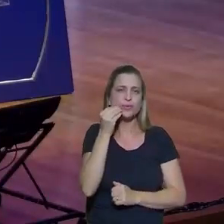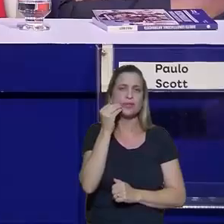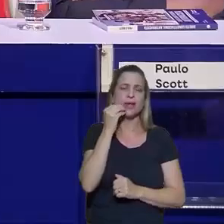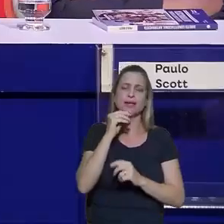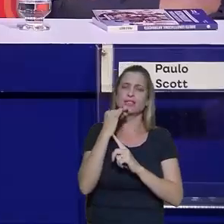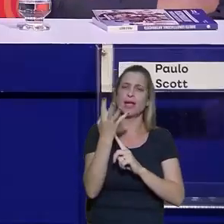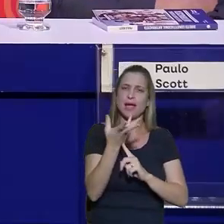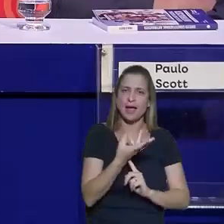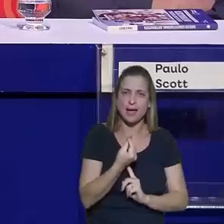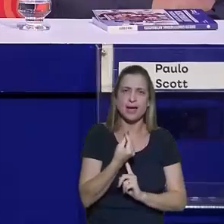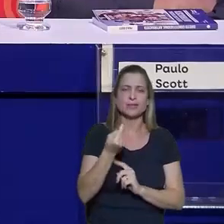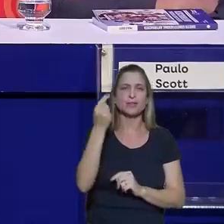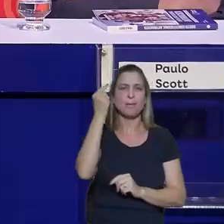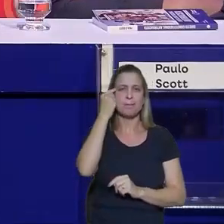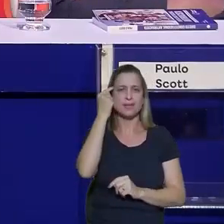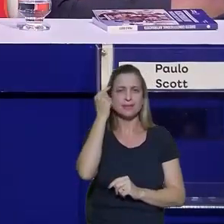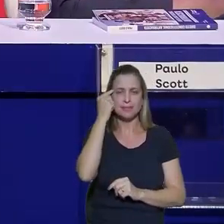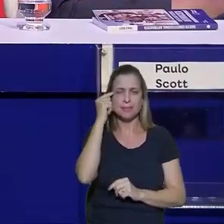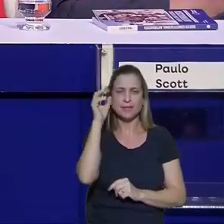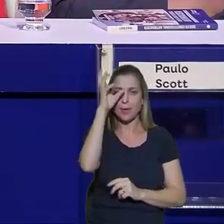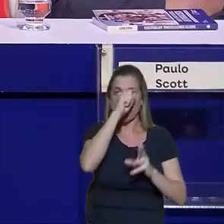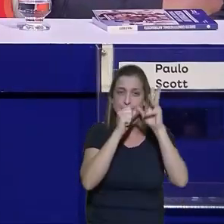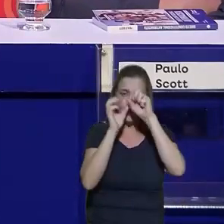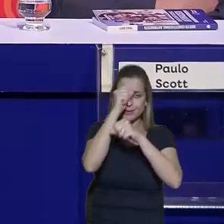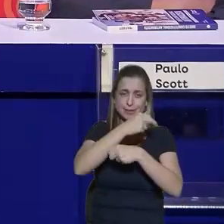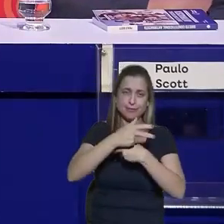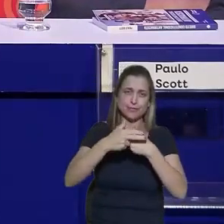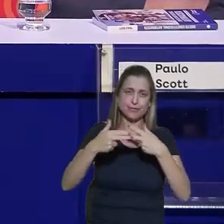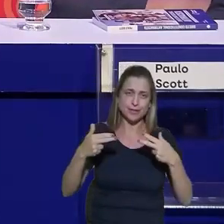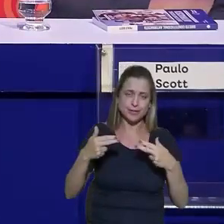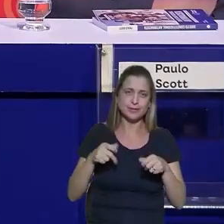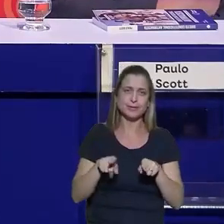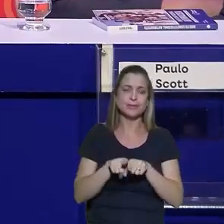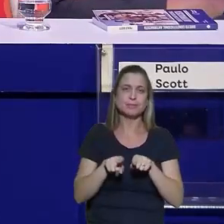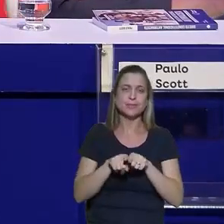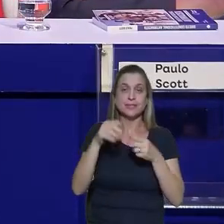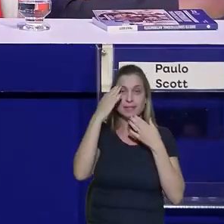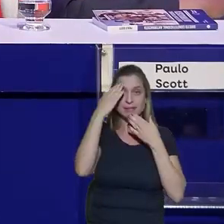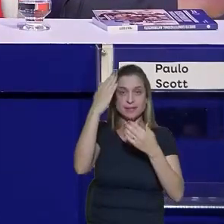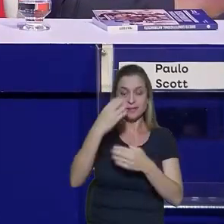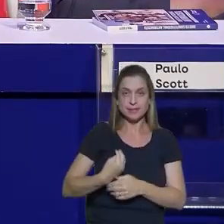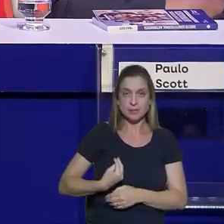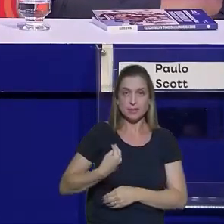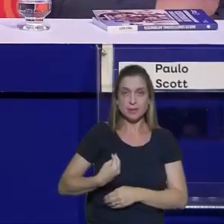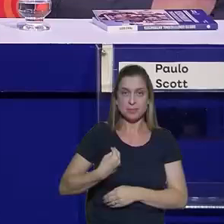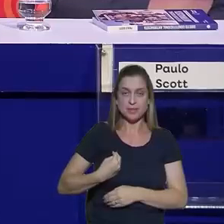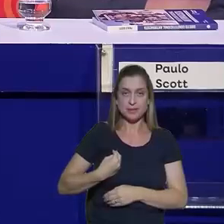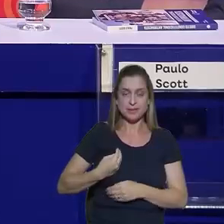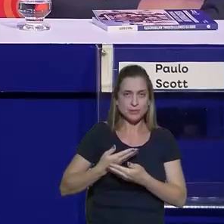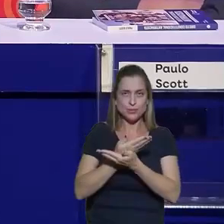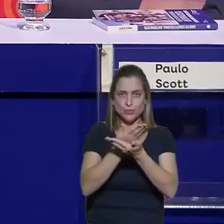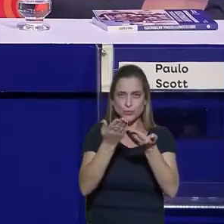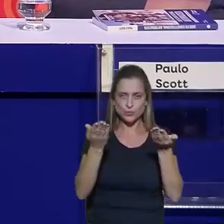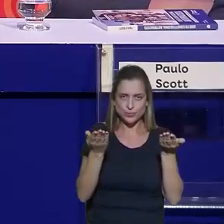pensamento, tanto aprendizado, e agradecer, sobretudo, a presença de todas vocês e